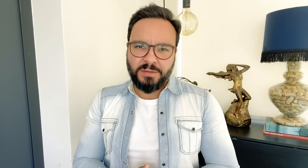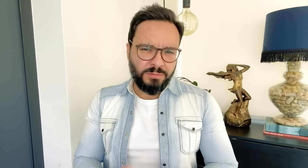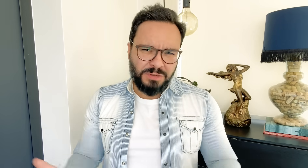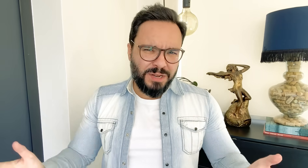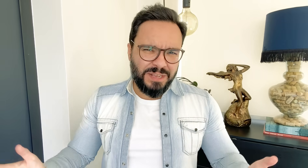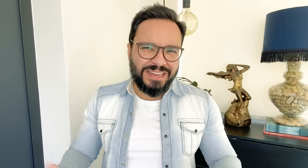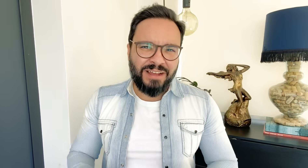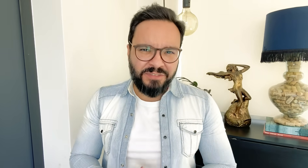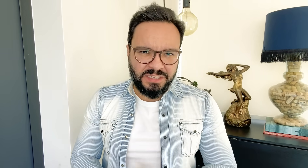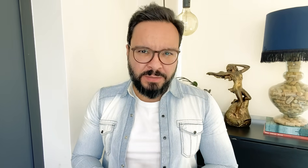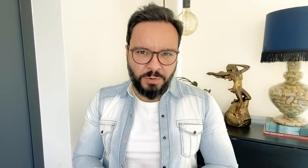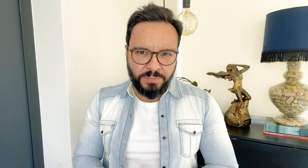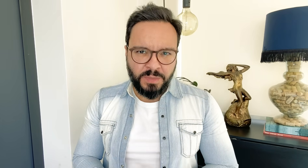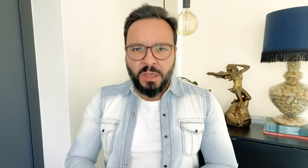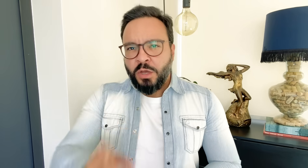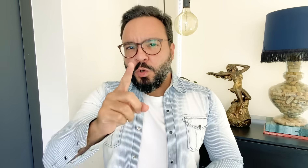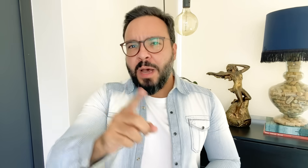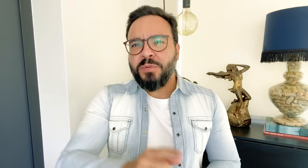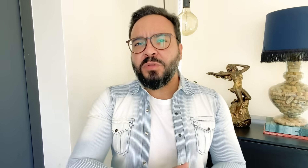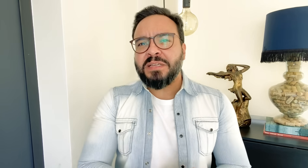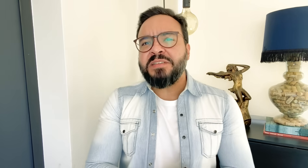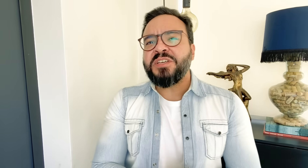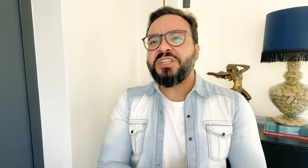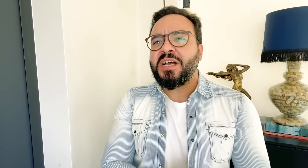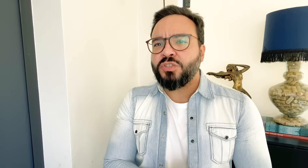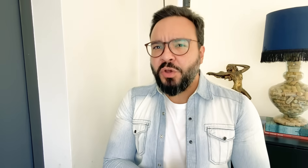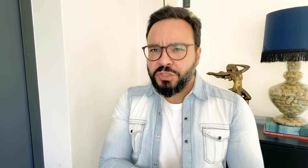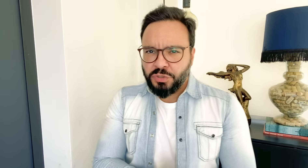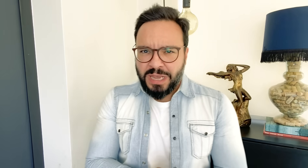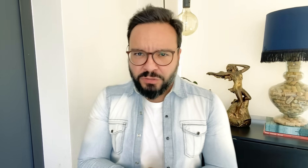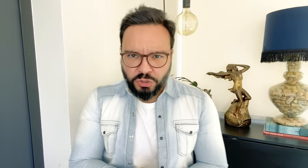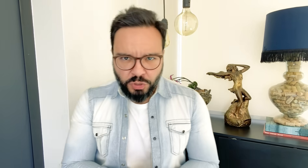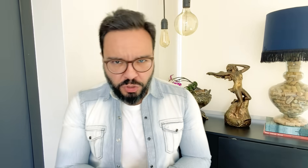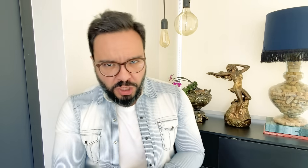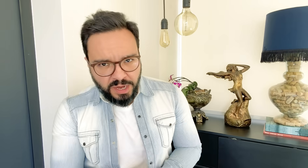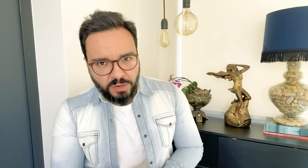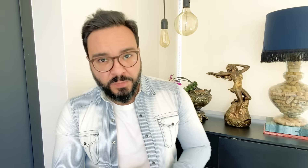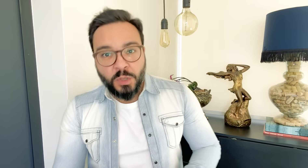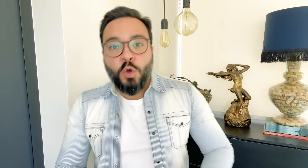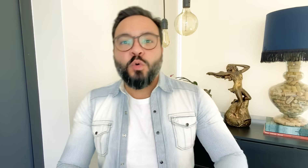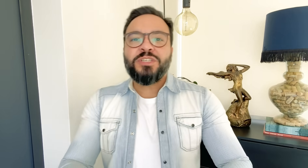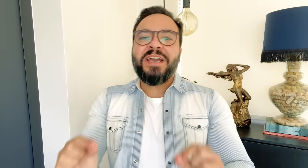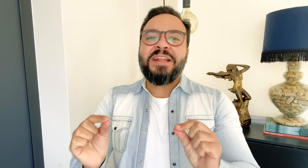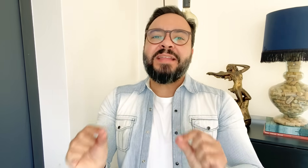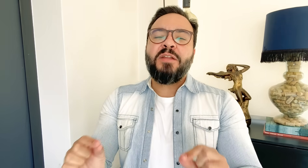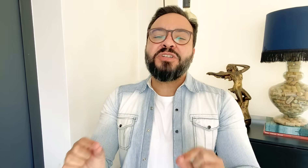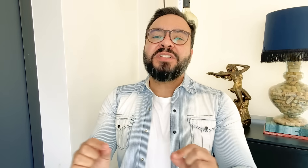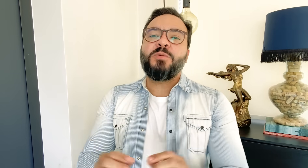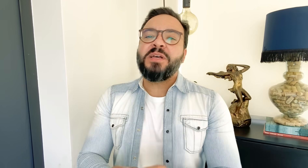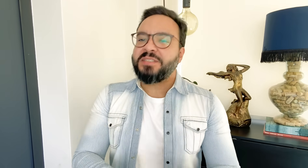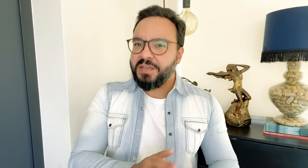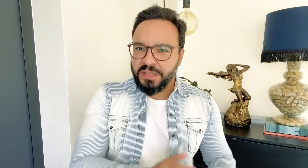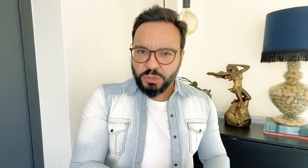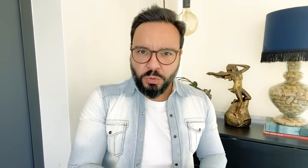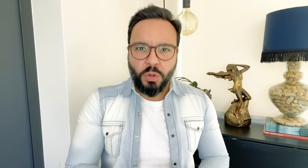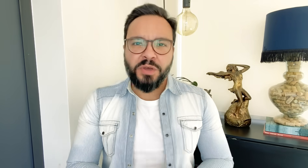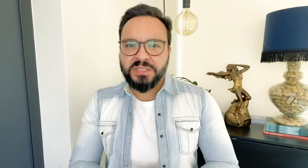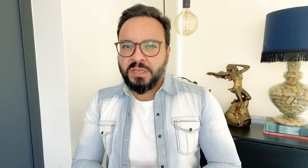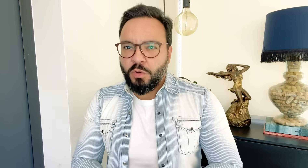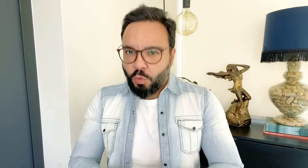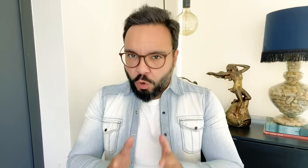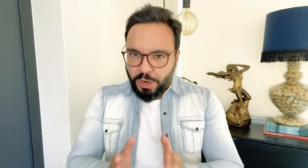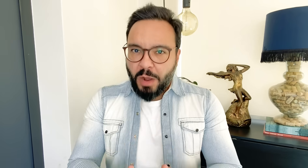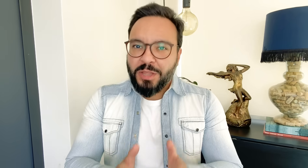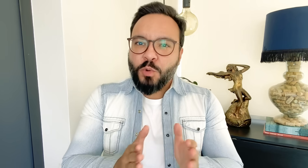justiça, um crime gravíssimo. No âmbito das investigações dos atos de 8 de janeiro, o secretário de segurança Anderson